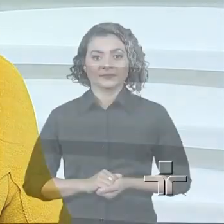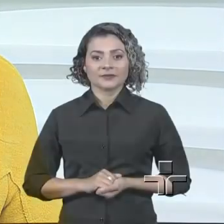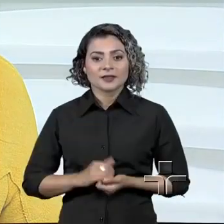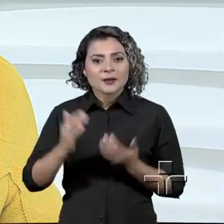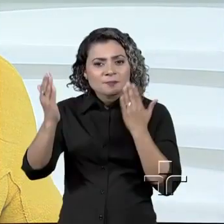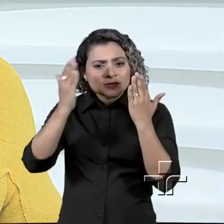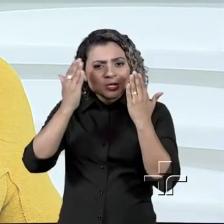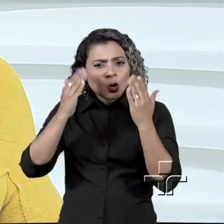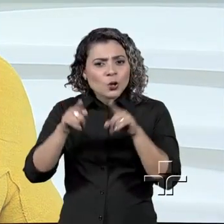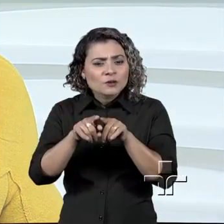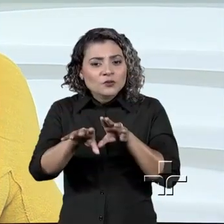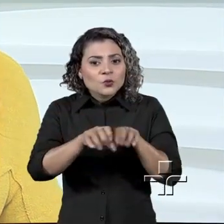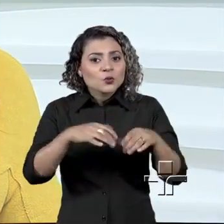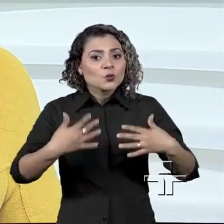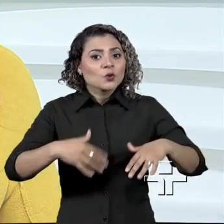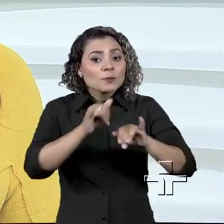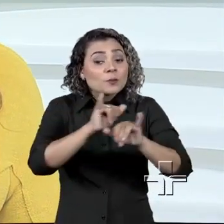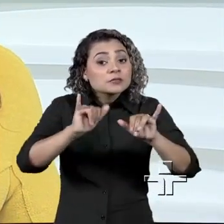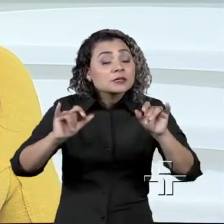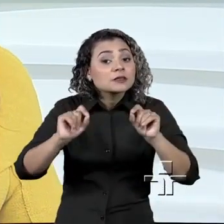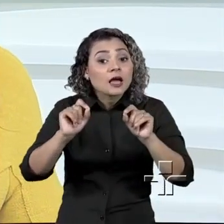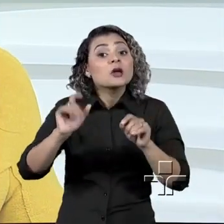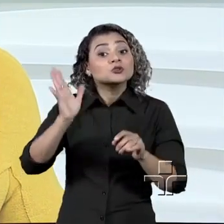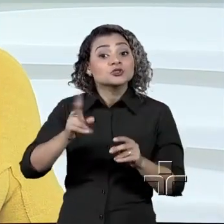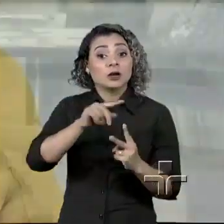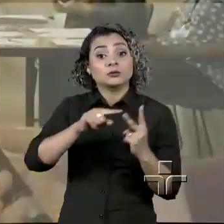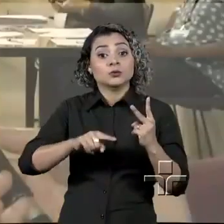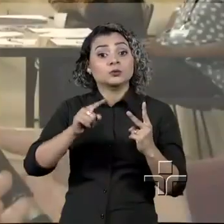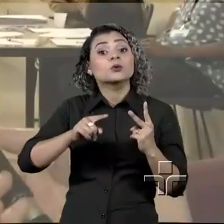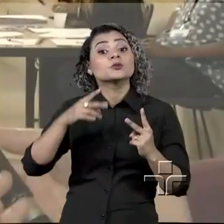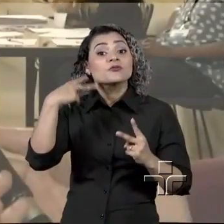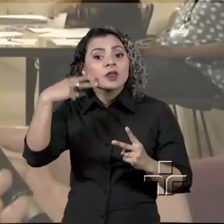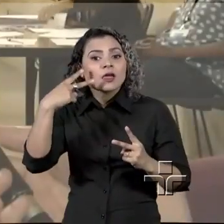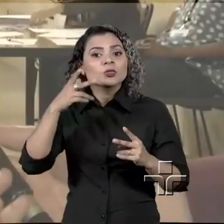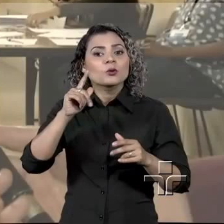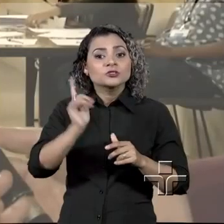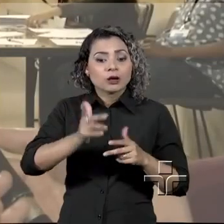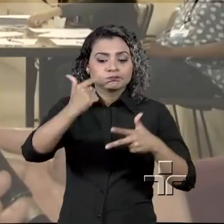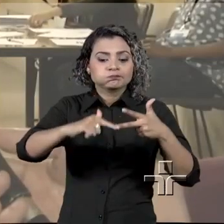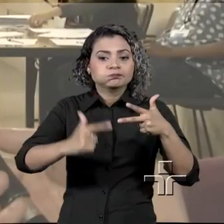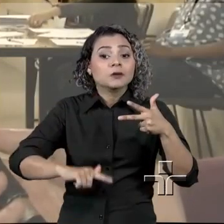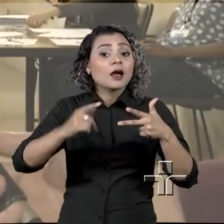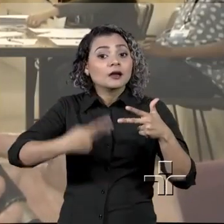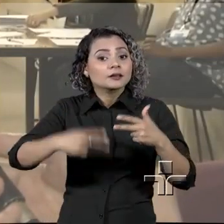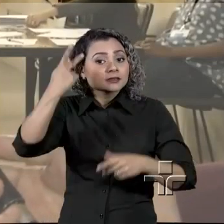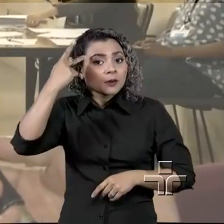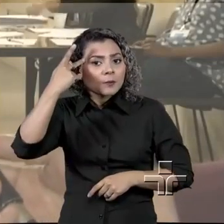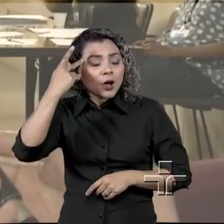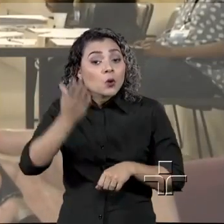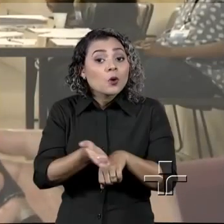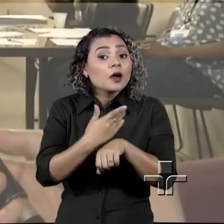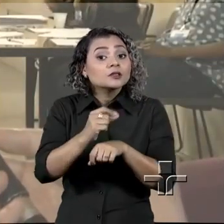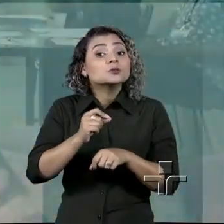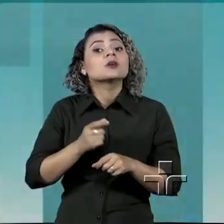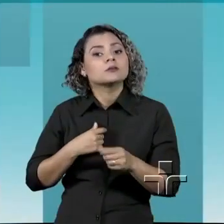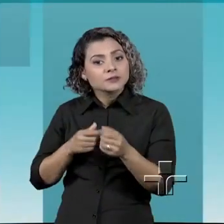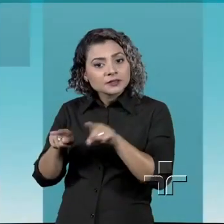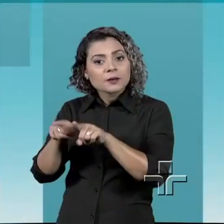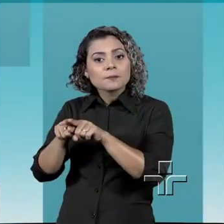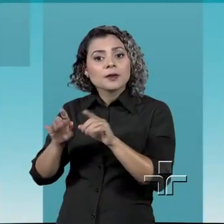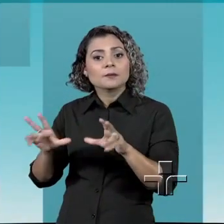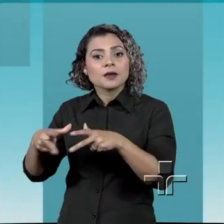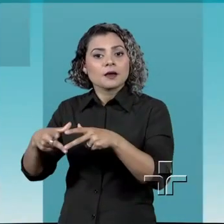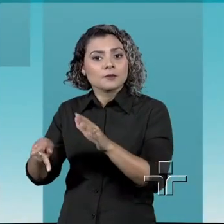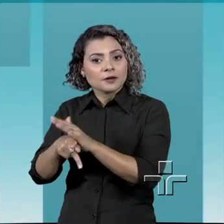psicóloga e publicitária, exerceu 2 mandatos de vereador em São Paulo antes de se eleger também 2 vezes para a Câmara Federal.